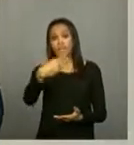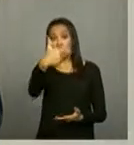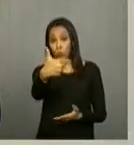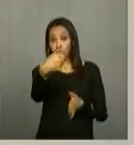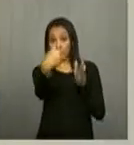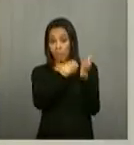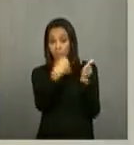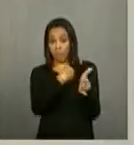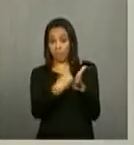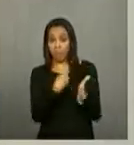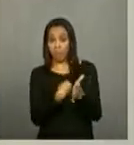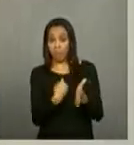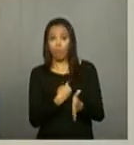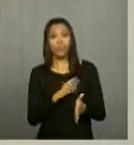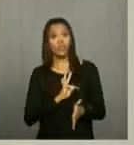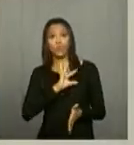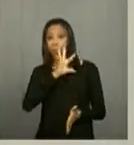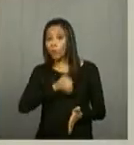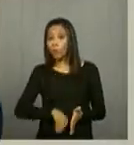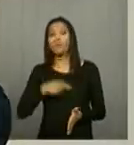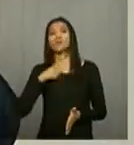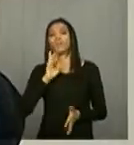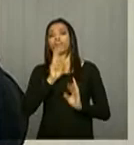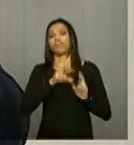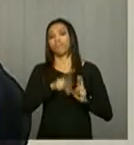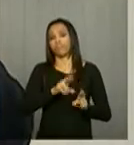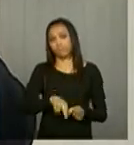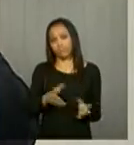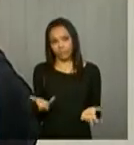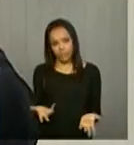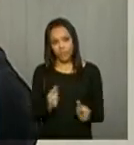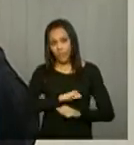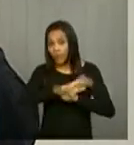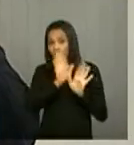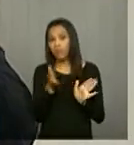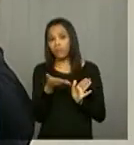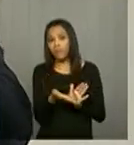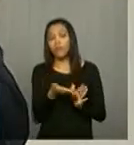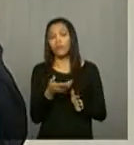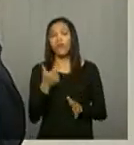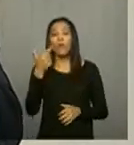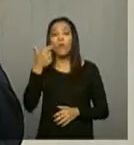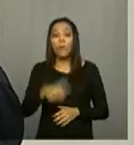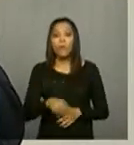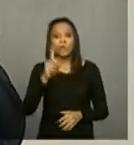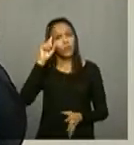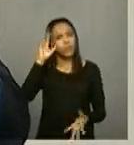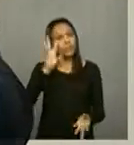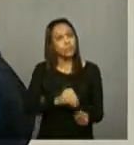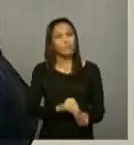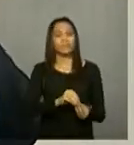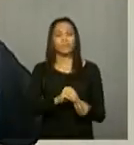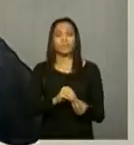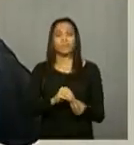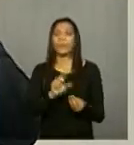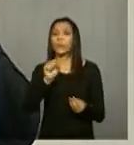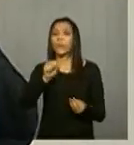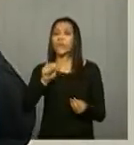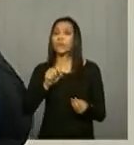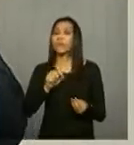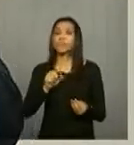iremos discorrer sobre todas elas uma coisa fica bem clara na nossa conclusão não é